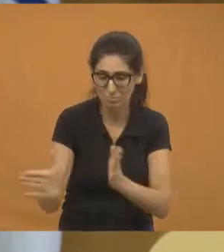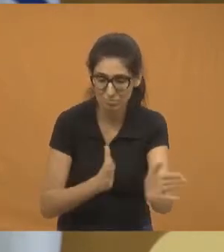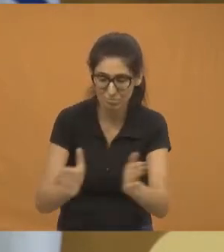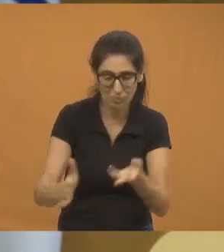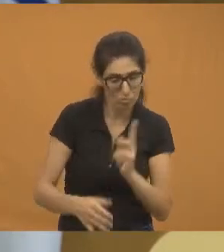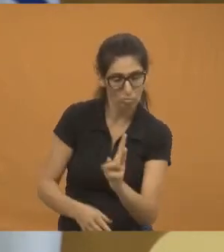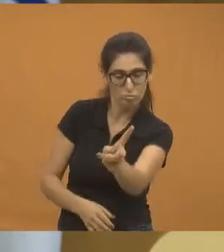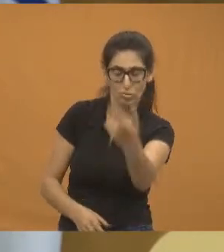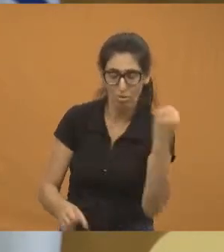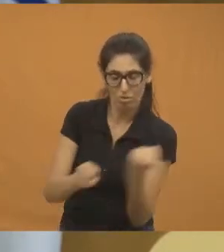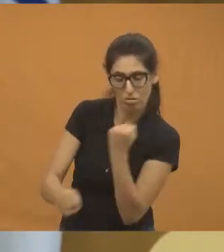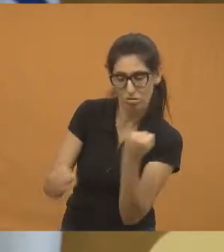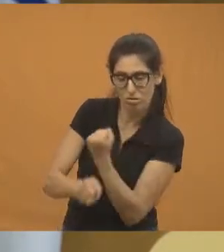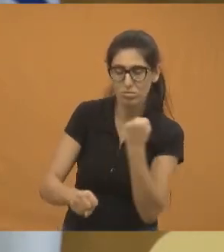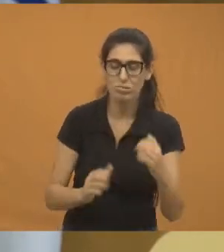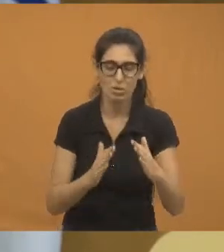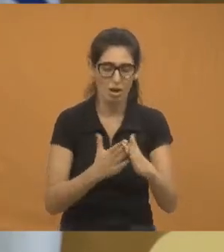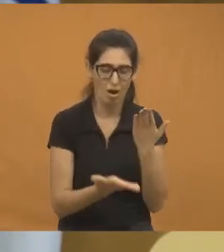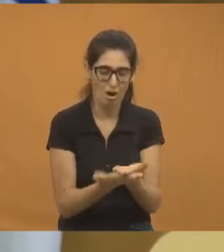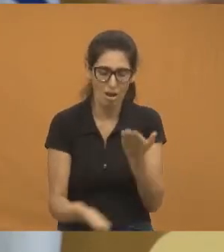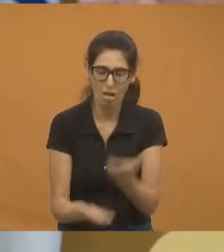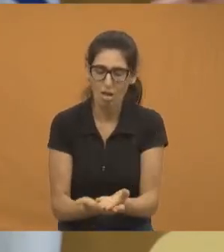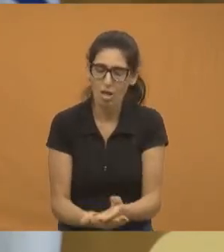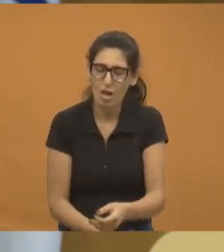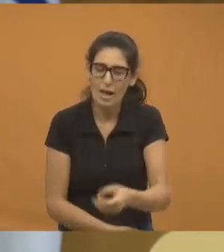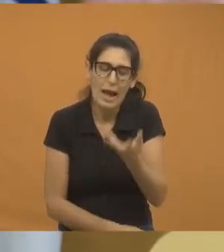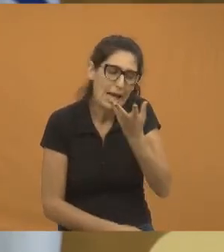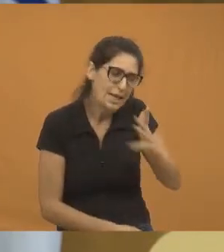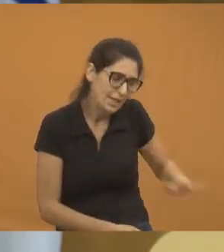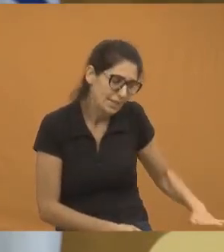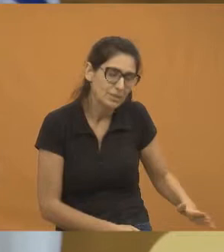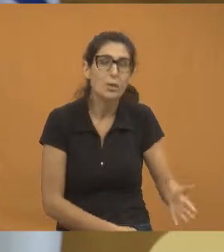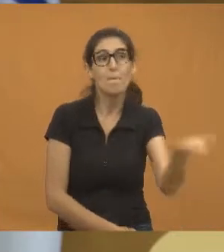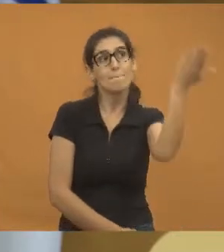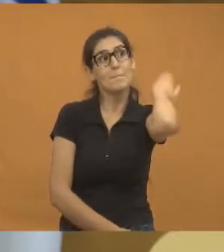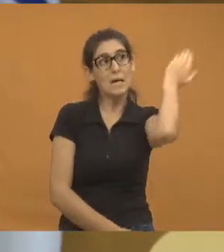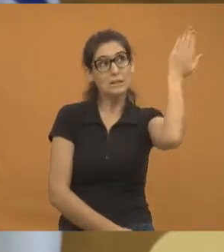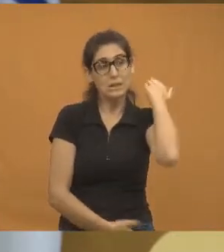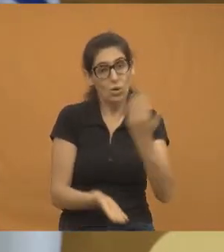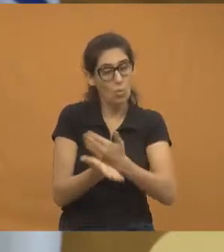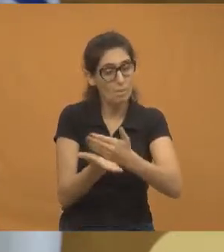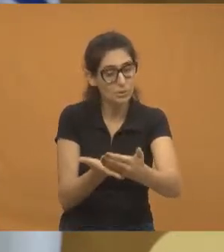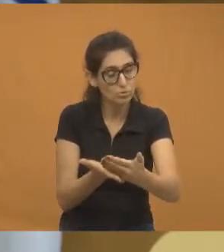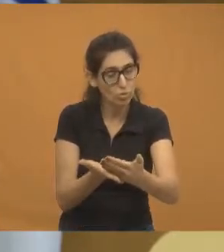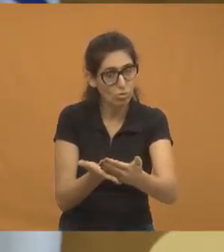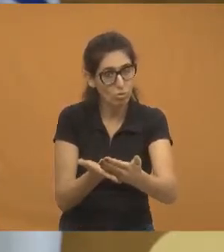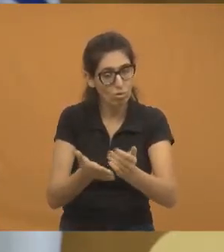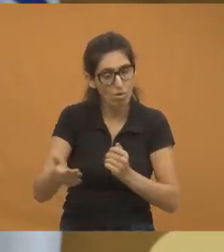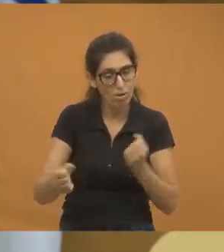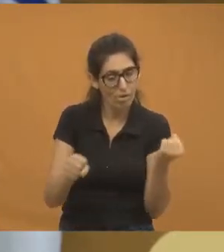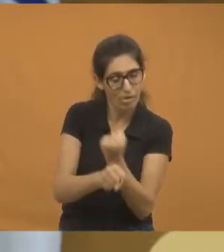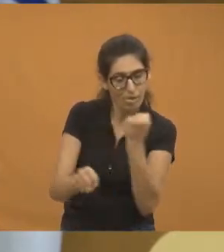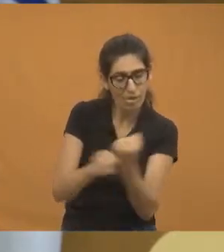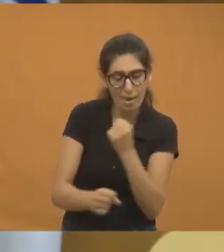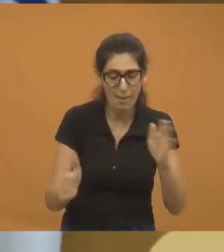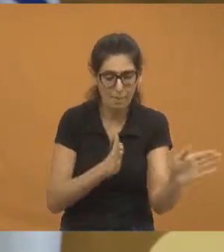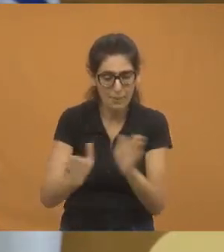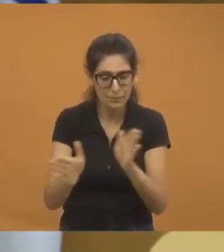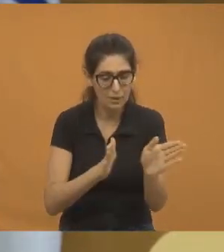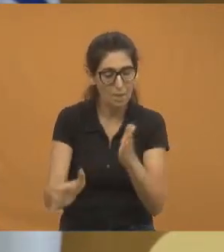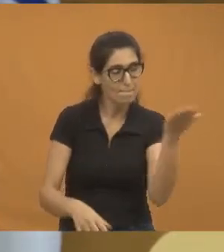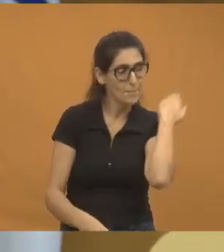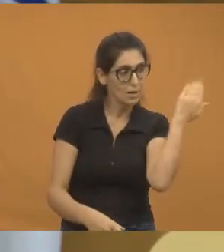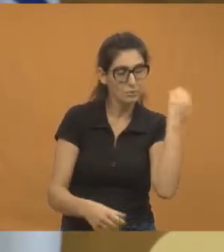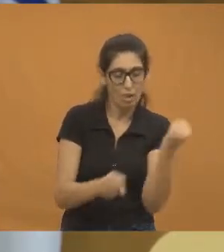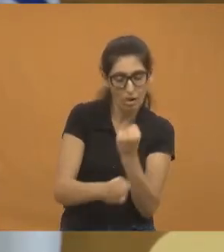a maioria delas se não todas foram iniciadas no governo passado é e agora eu sei que tem uma que está começando já pela metade